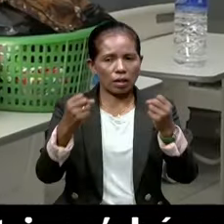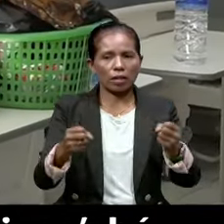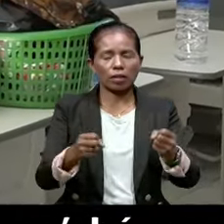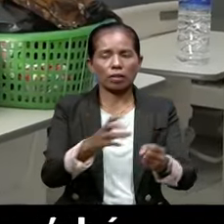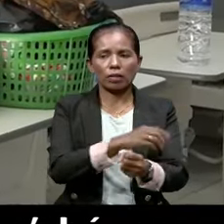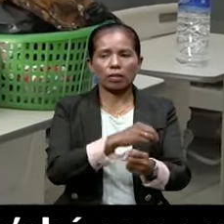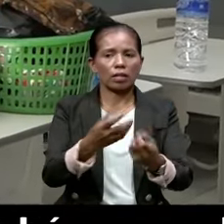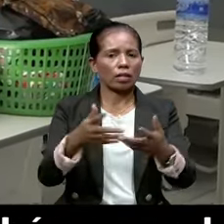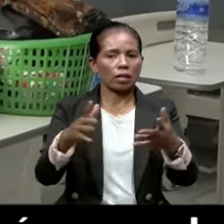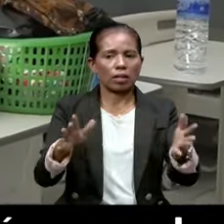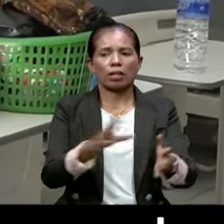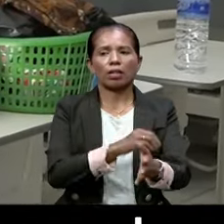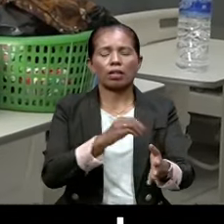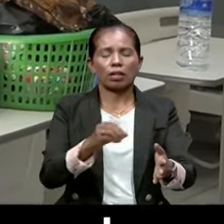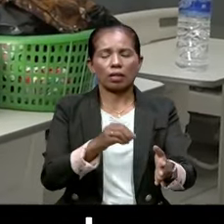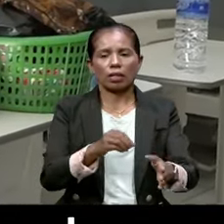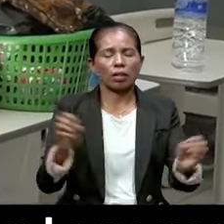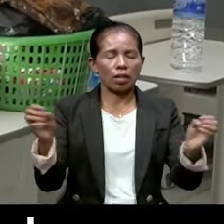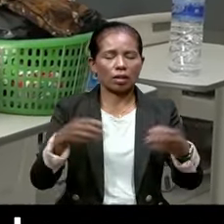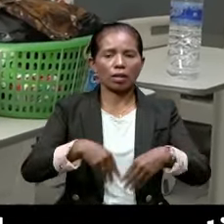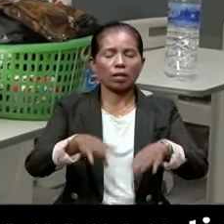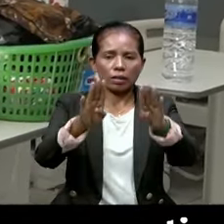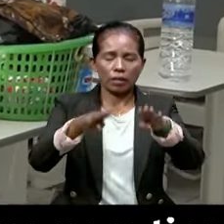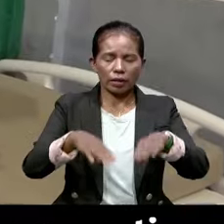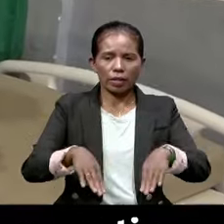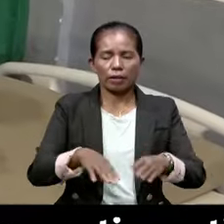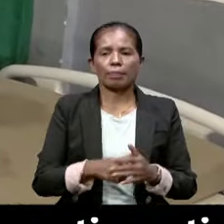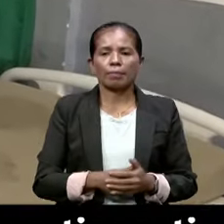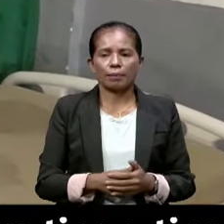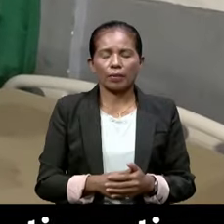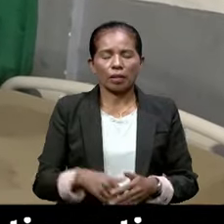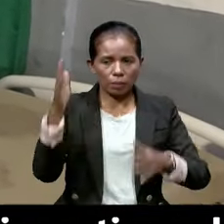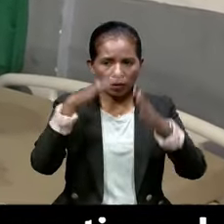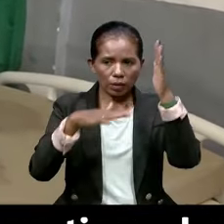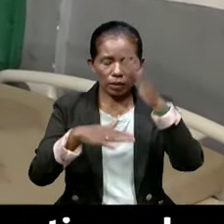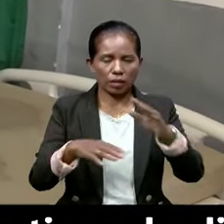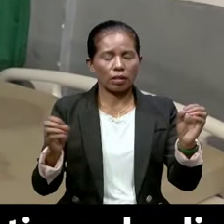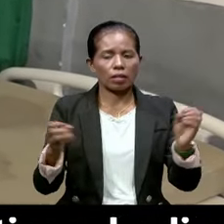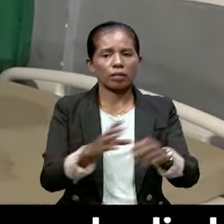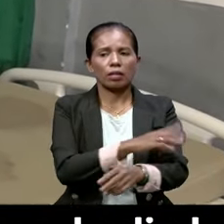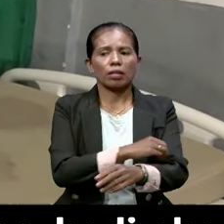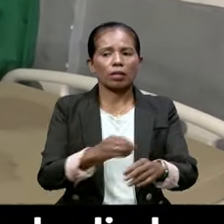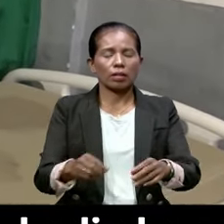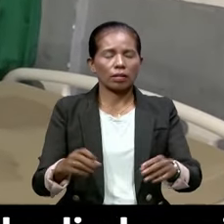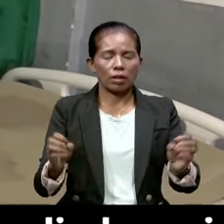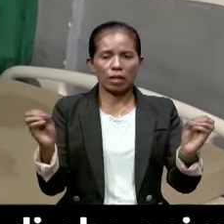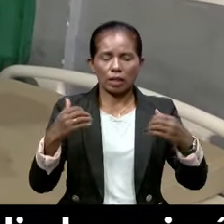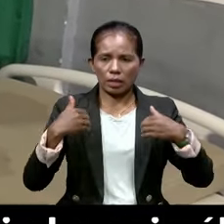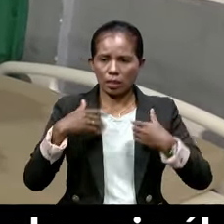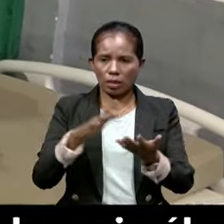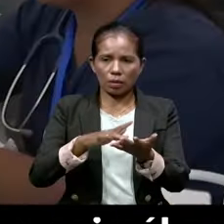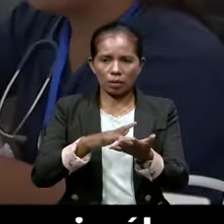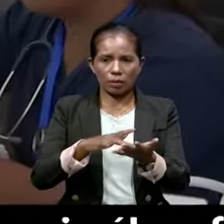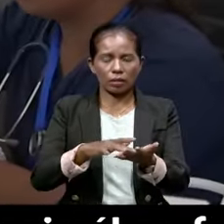mos menos, nune cama balon lana recolsa. Além de problema hirakne centro refere mos menos ai moruk nune